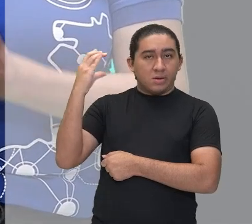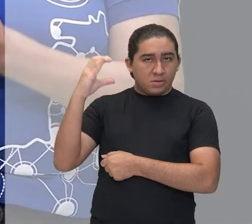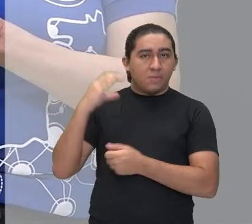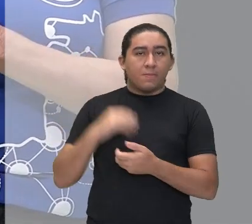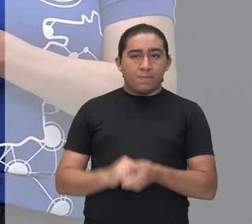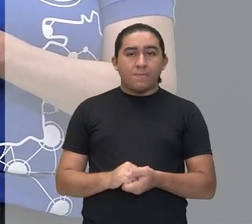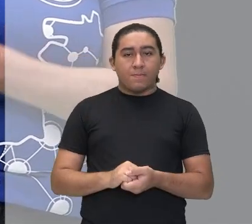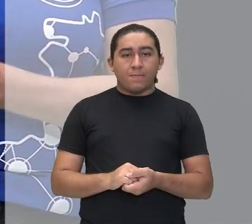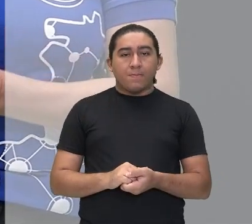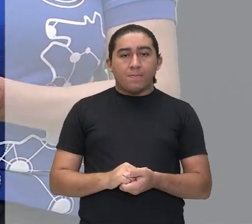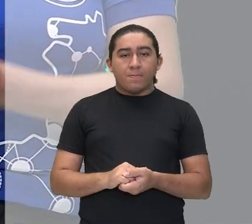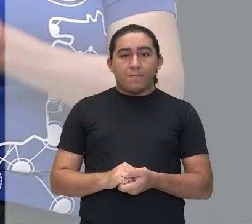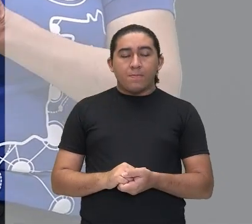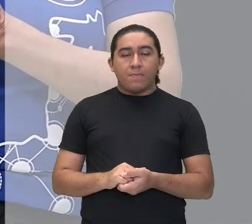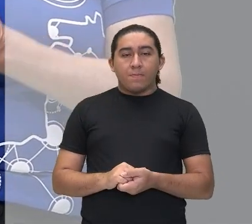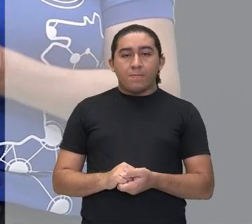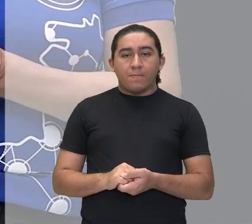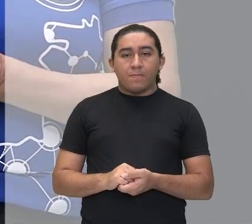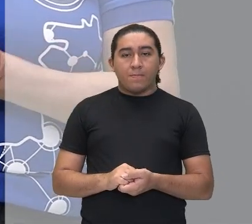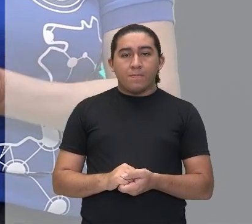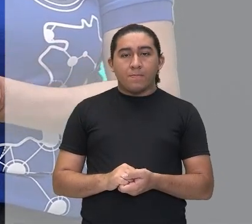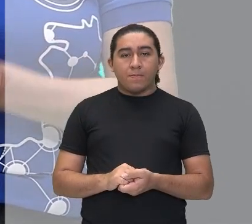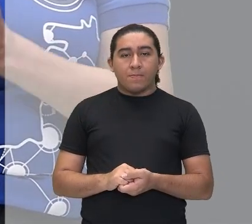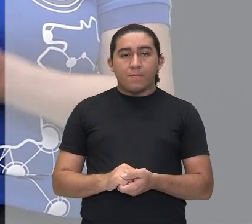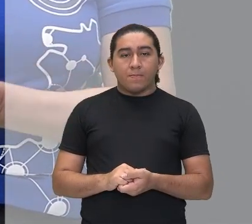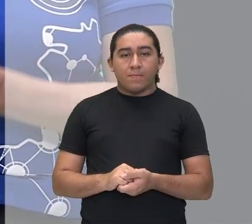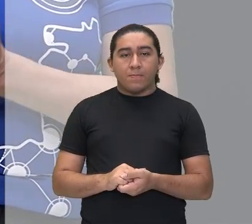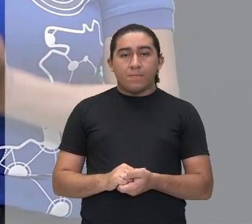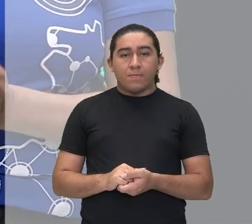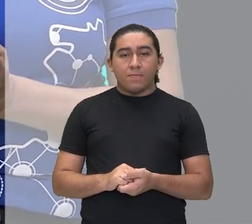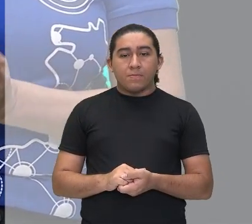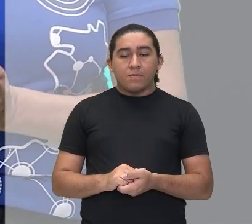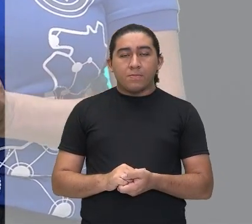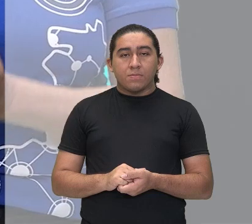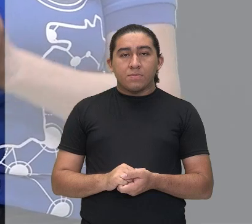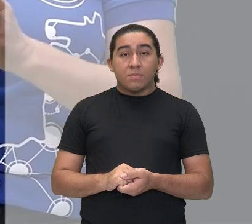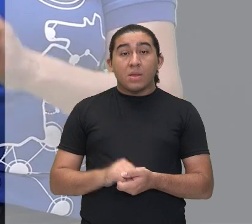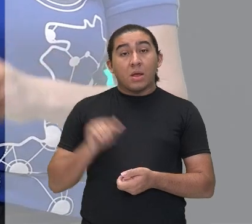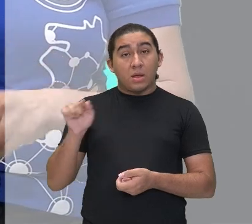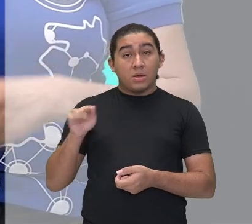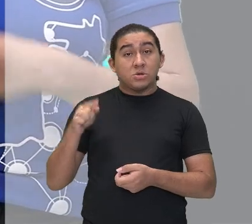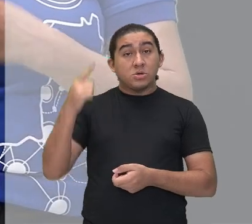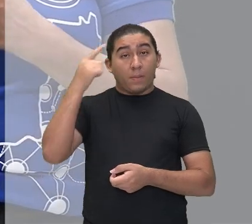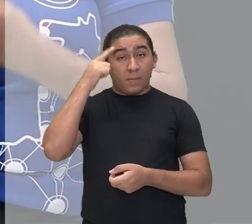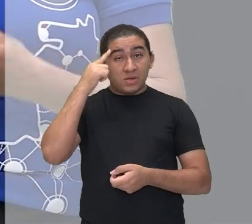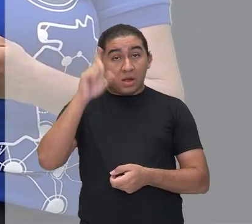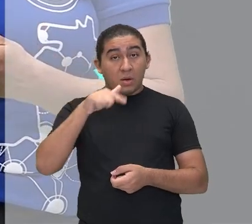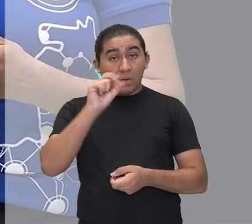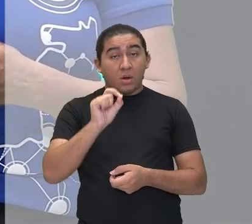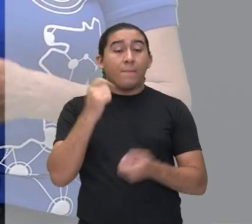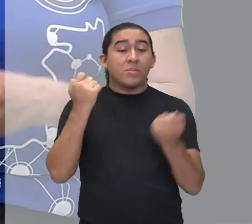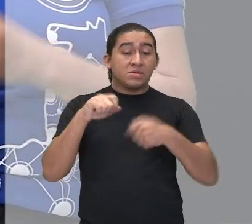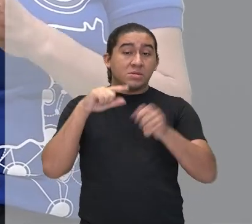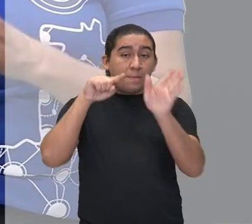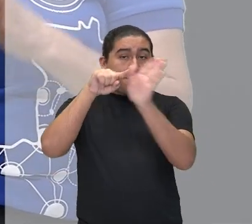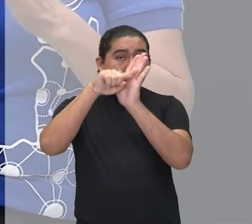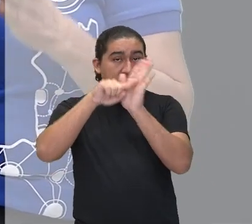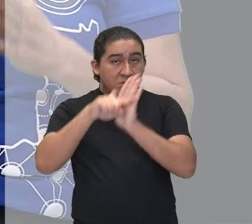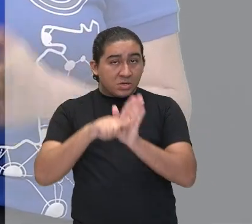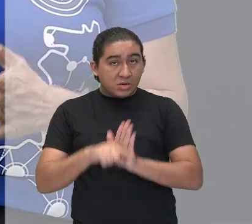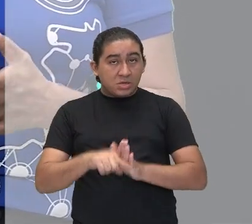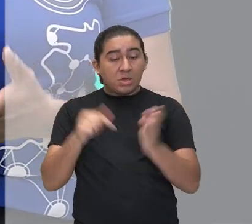tudo ele acha, nessa corrente, eles acham que deveriam ser pesquisado, né,